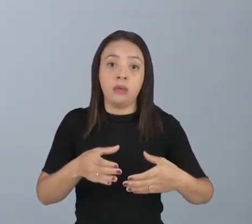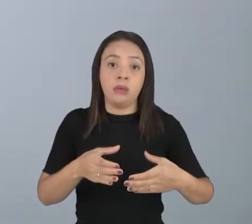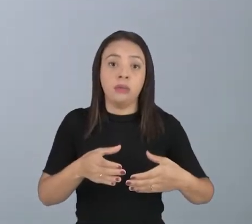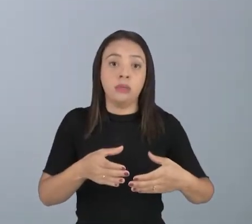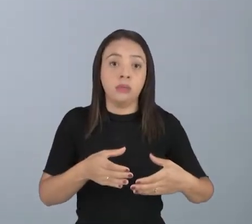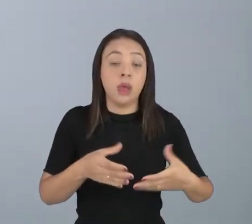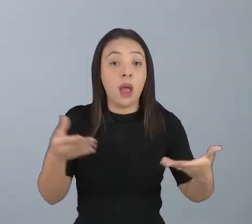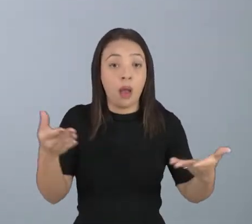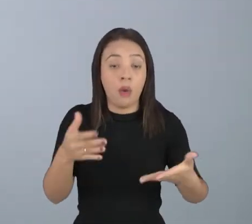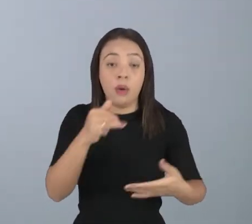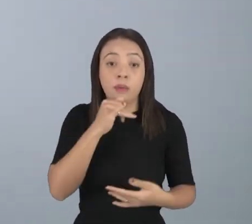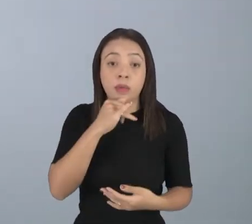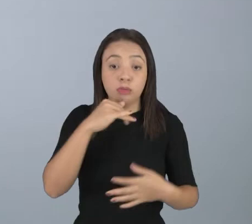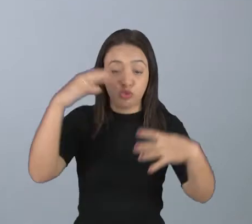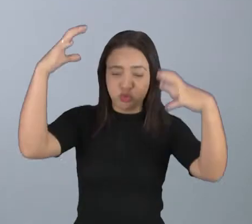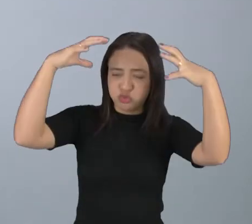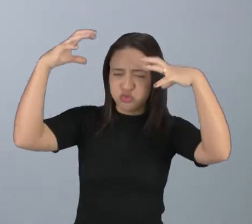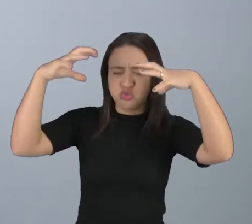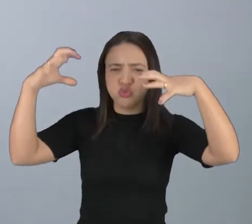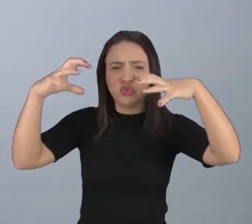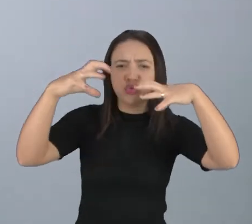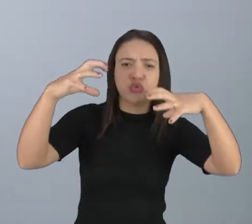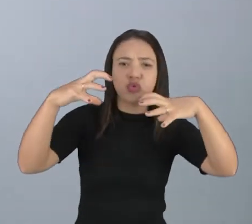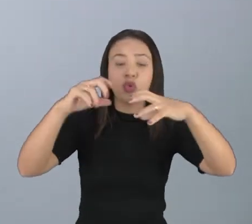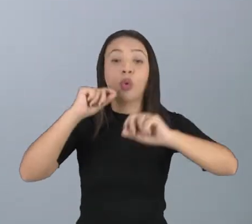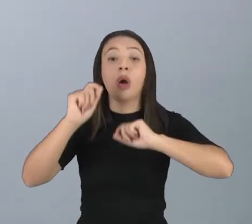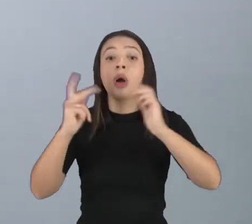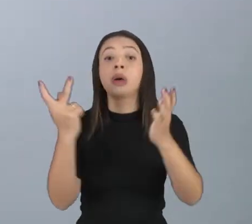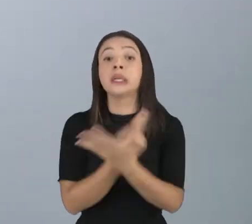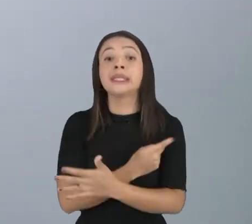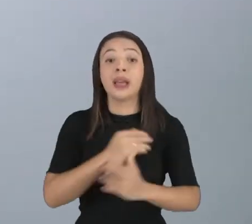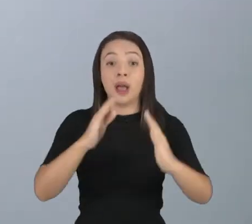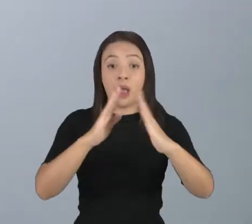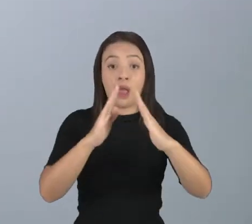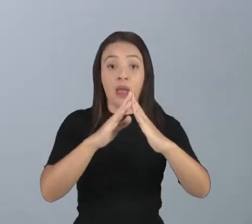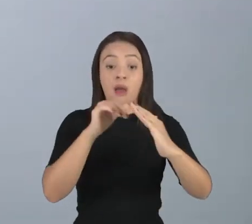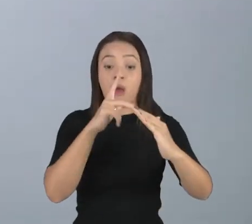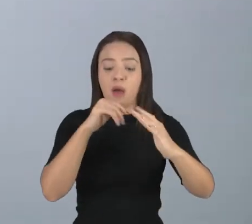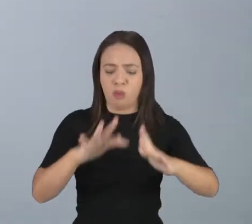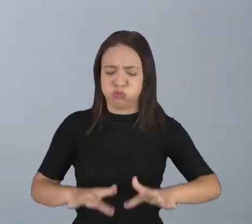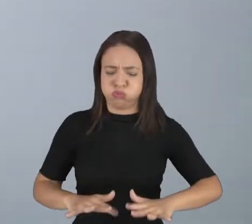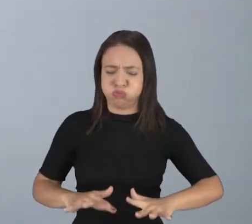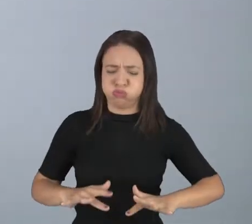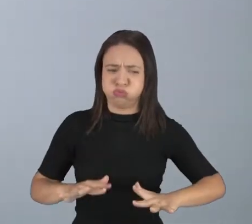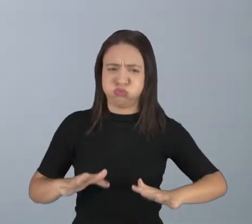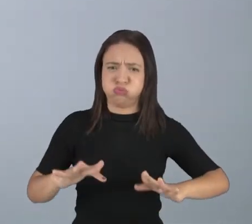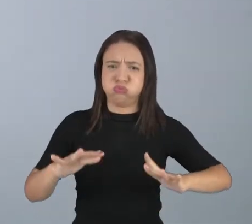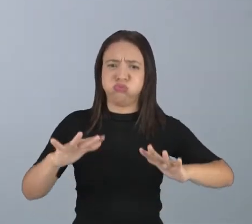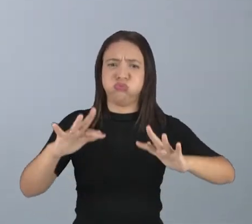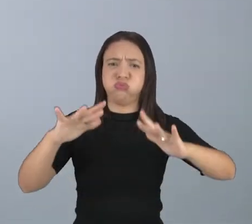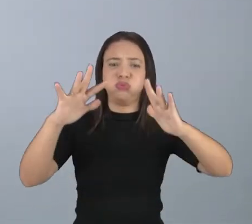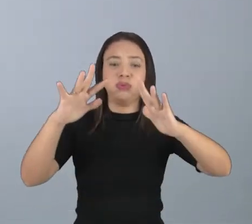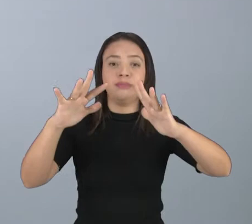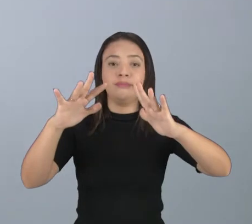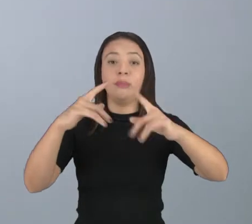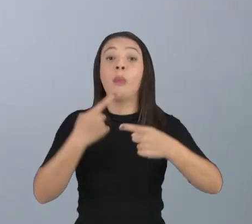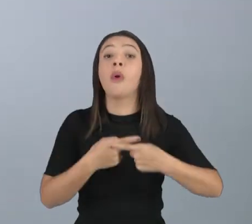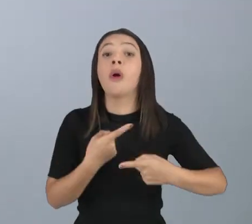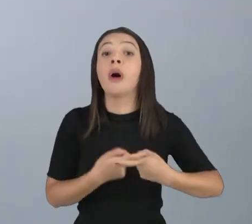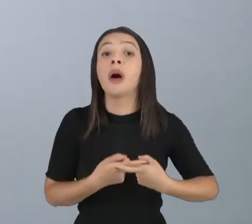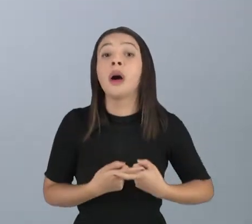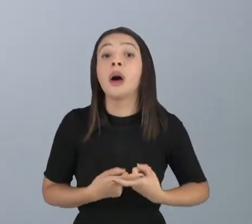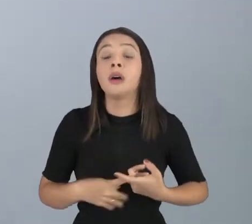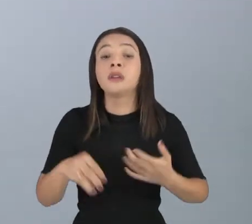de inverno, onde as casas são alagadas por falta de escoamento, né? De saneamento